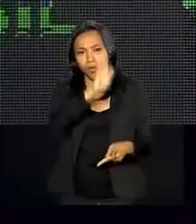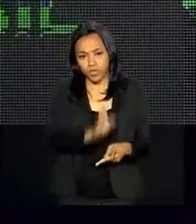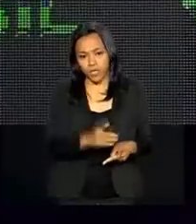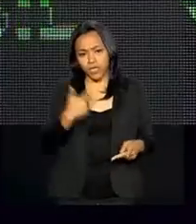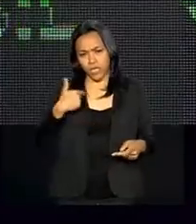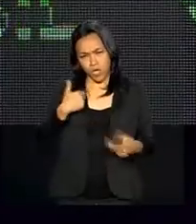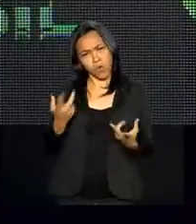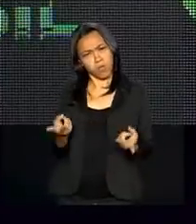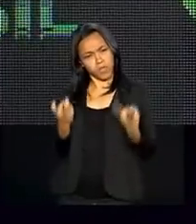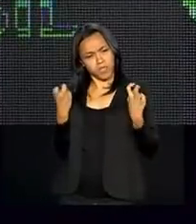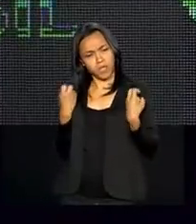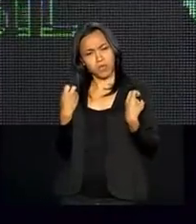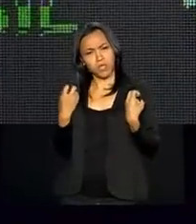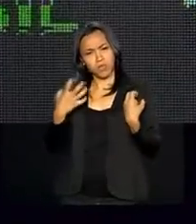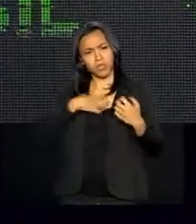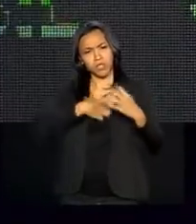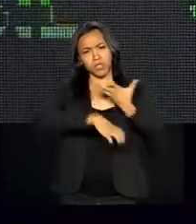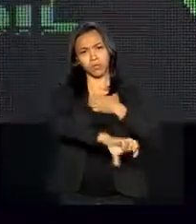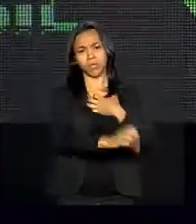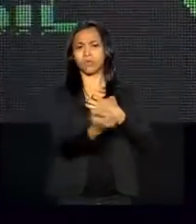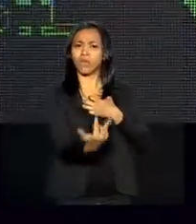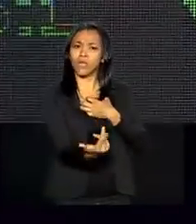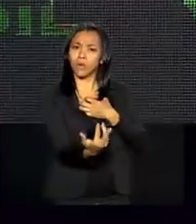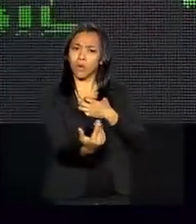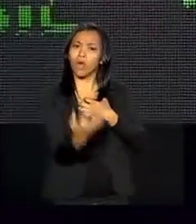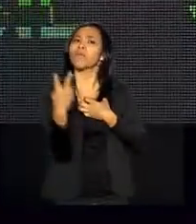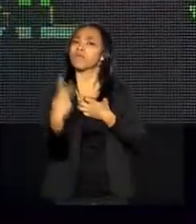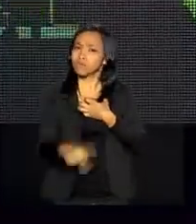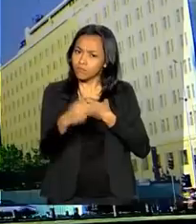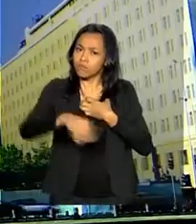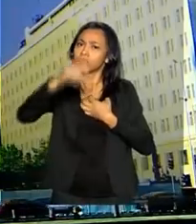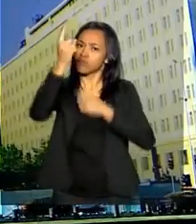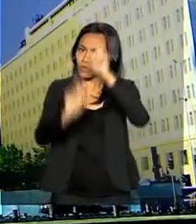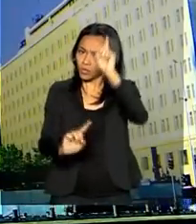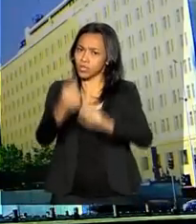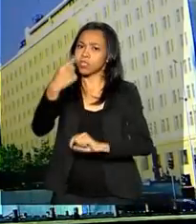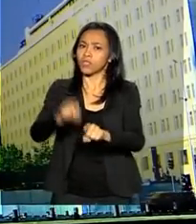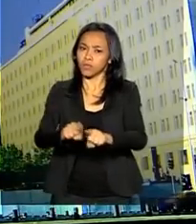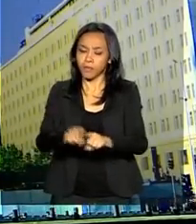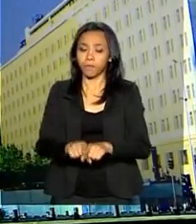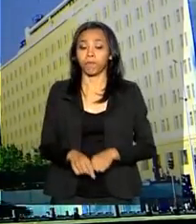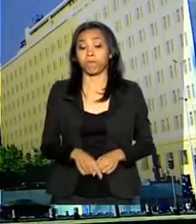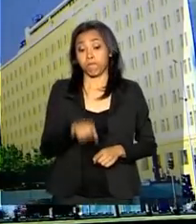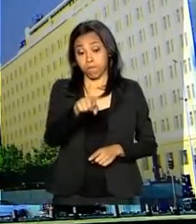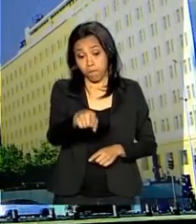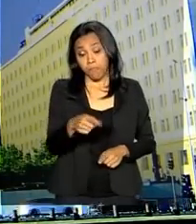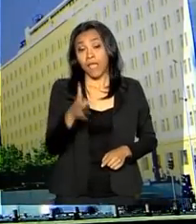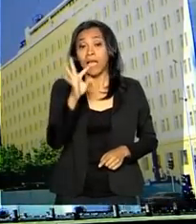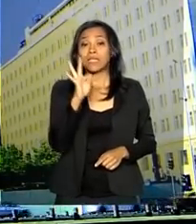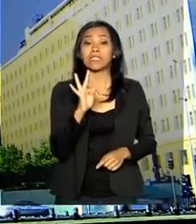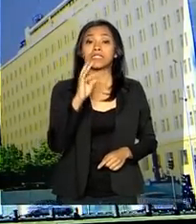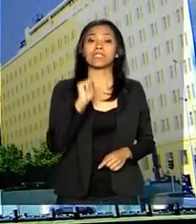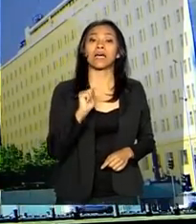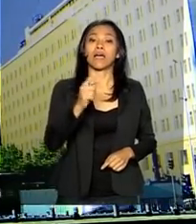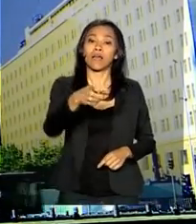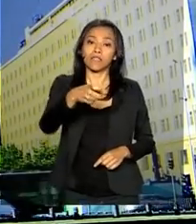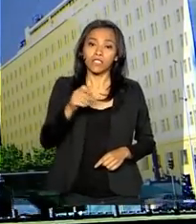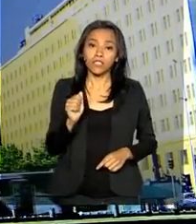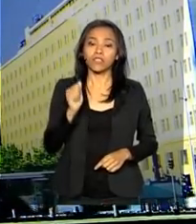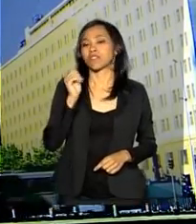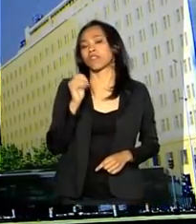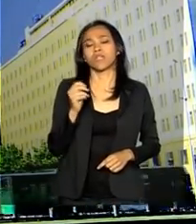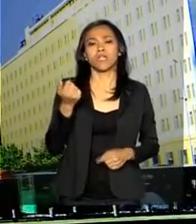no Chile é igualmente enaltecido e ressaltado as tarifas do comércio entre Brasil e Chile já foram